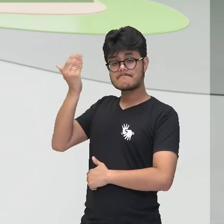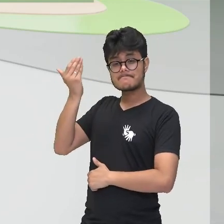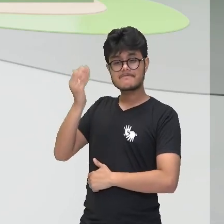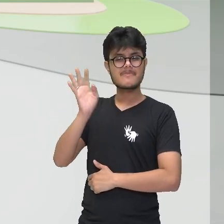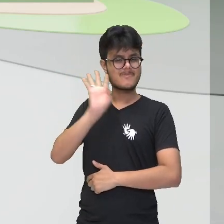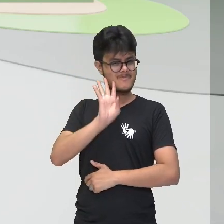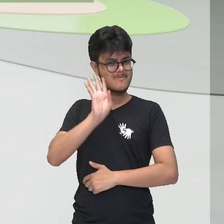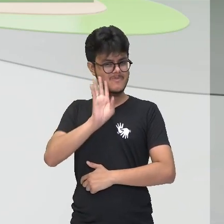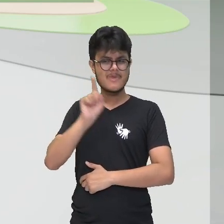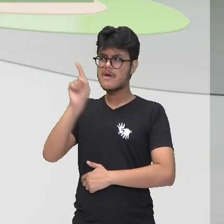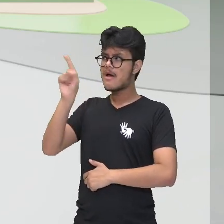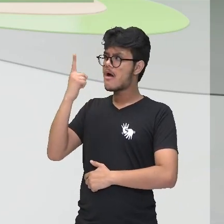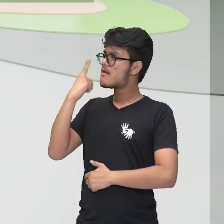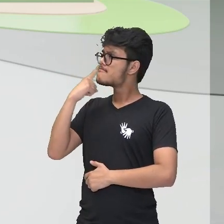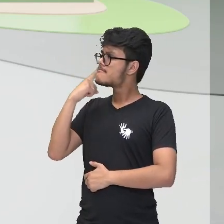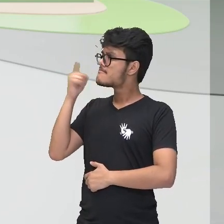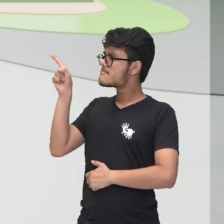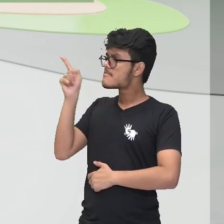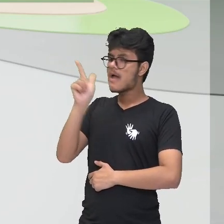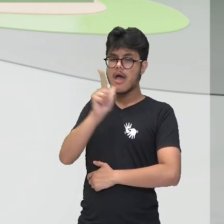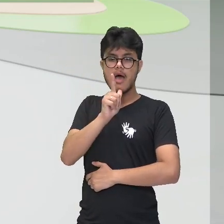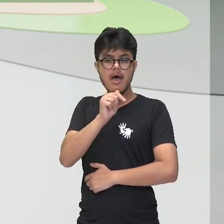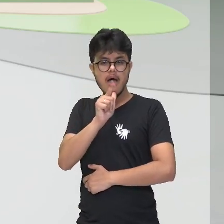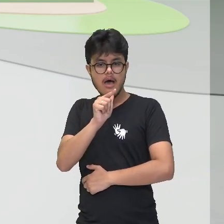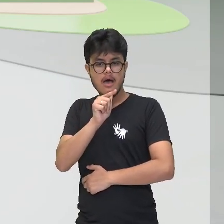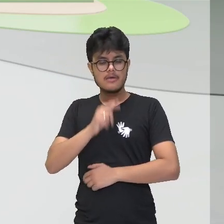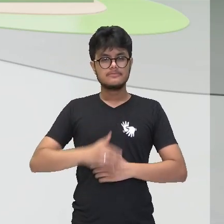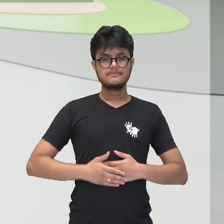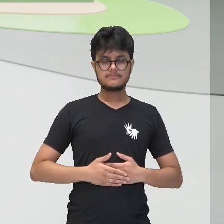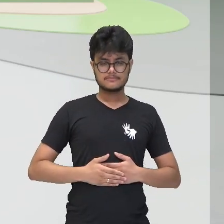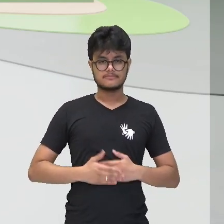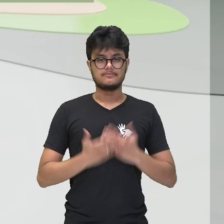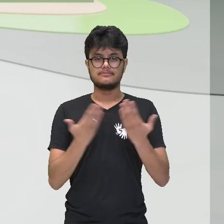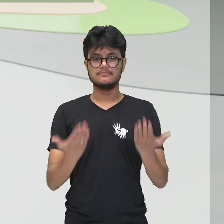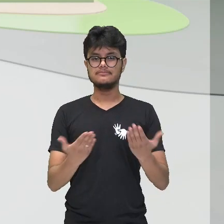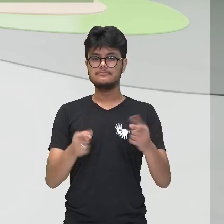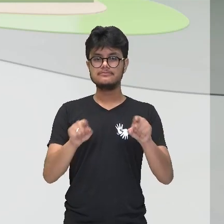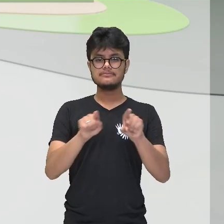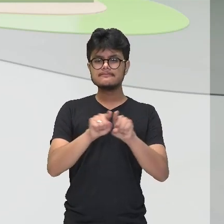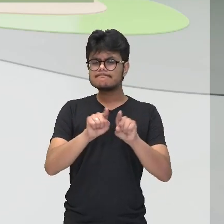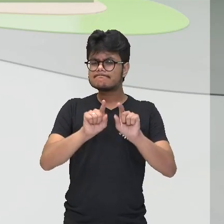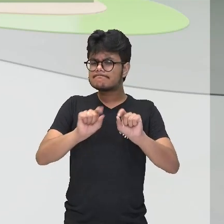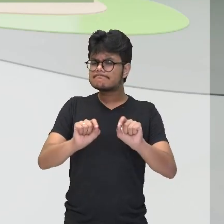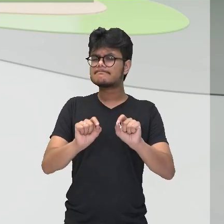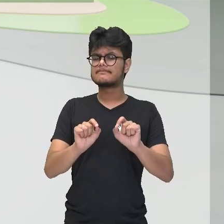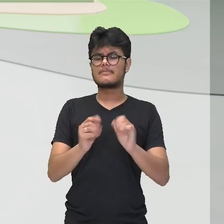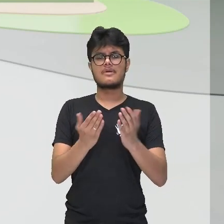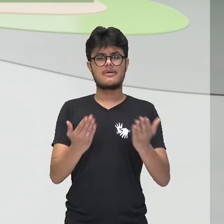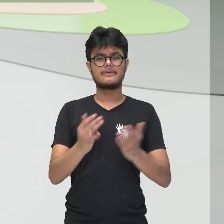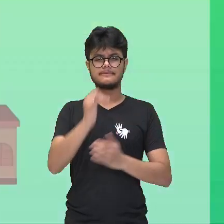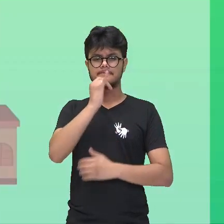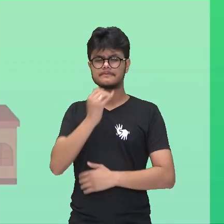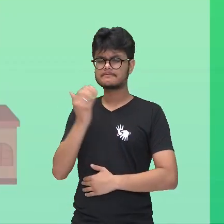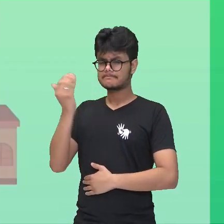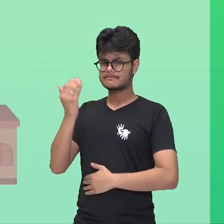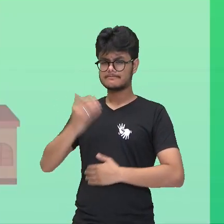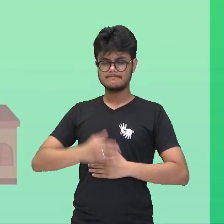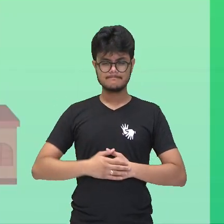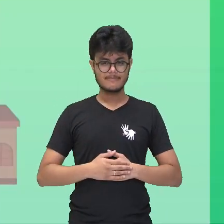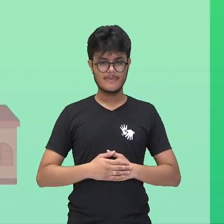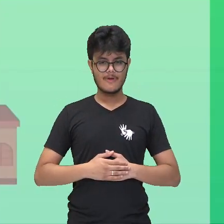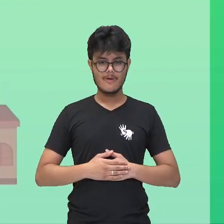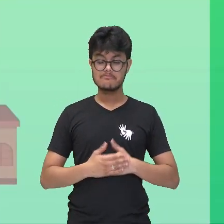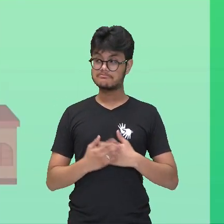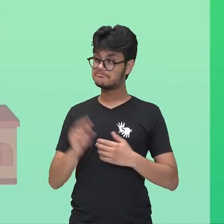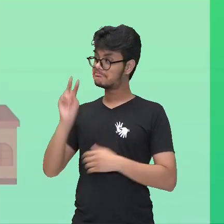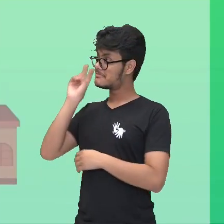né, como vocês podem observar, né, do tratamento. Nós vamos ver em mais detalhes aí na sua tela.